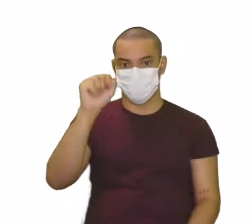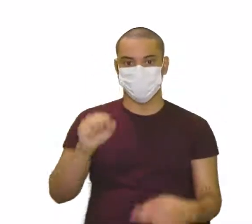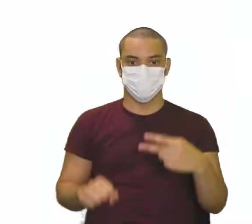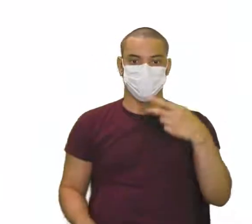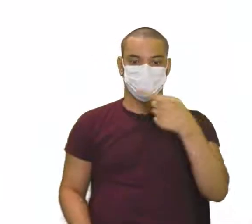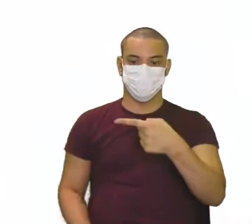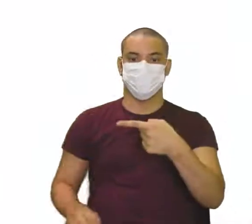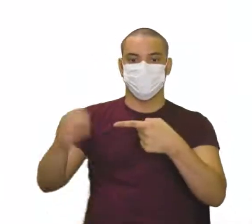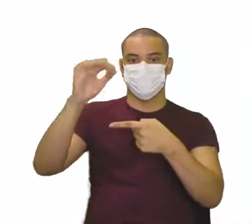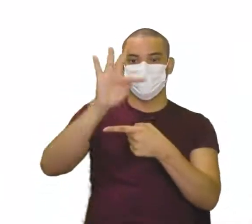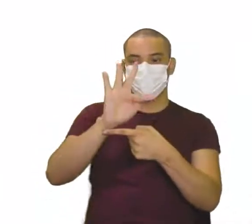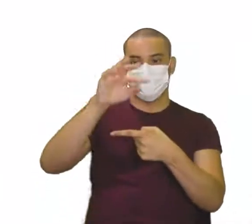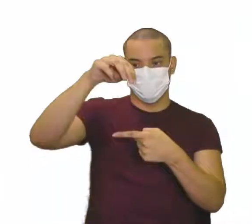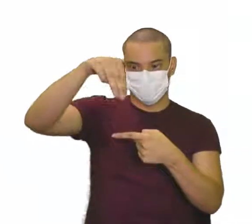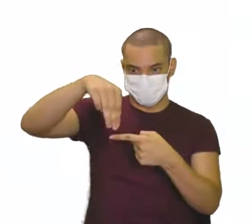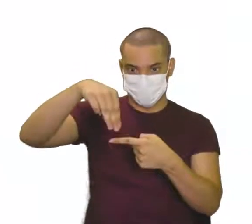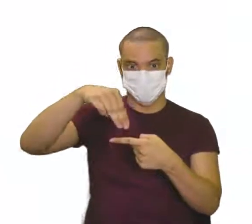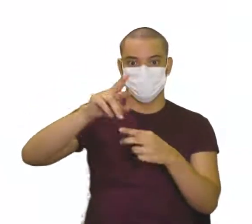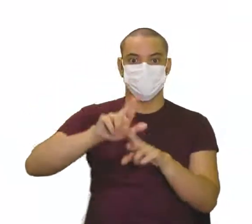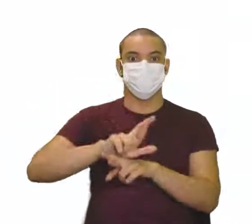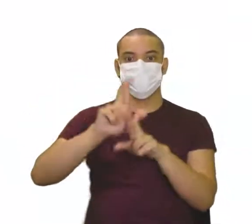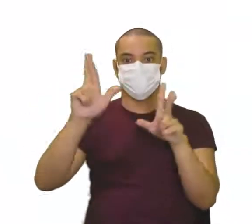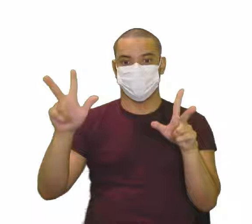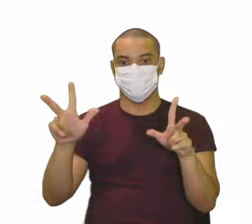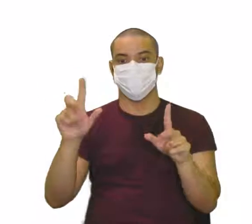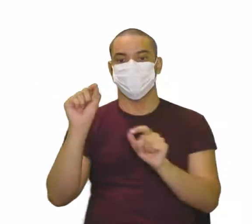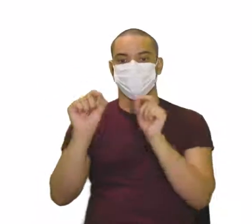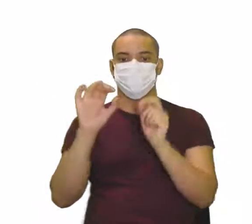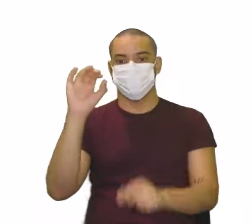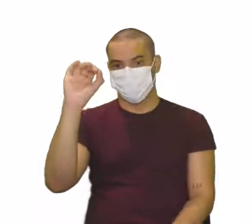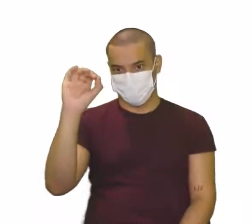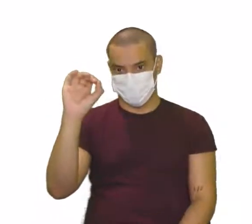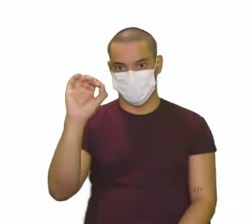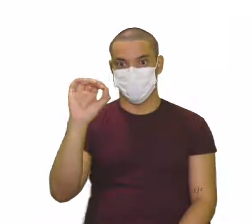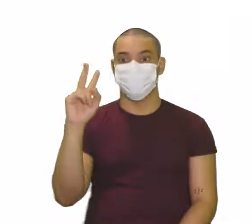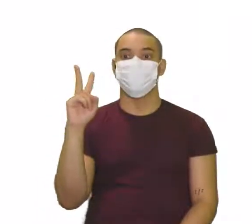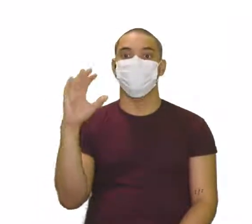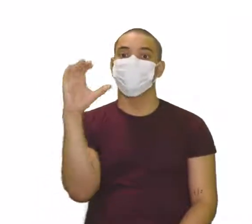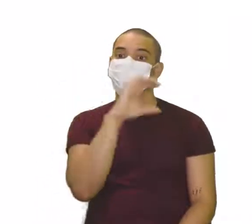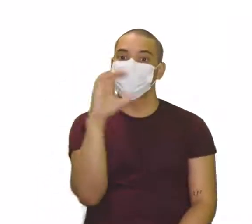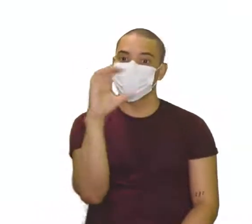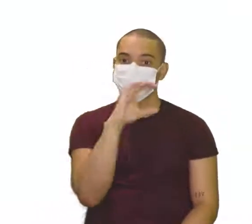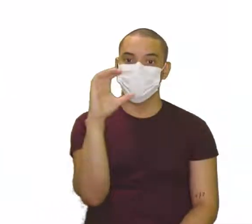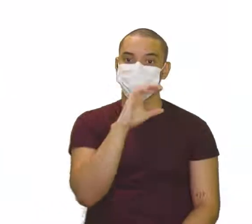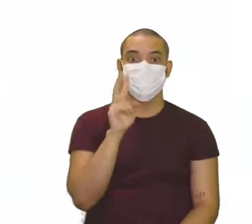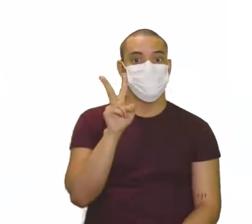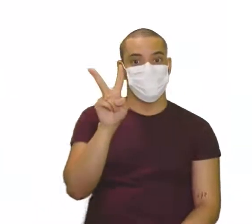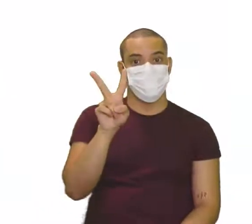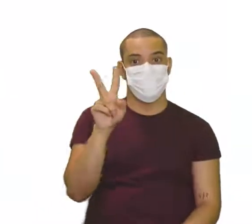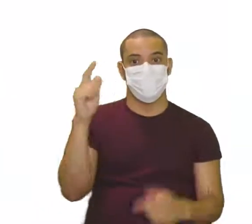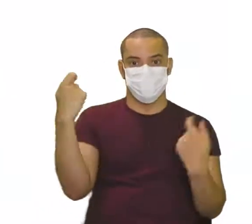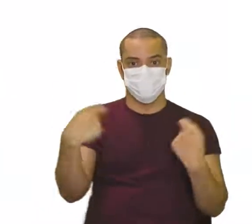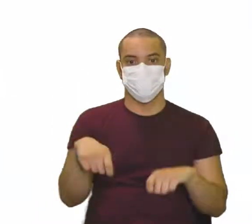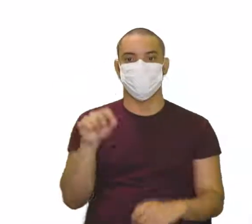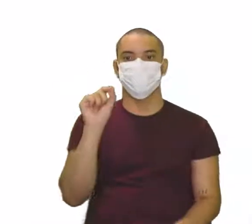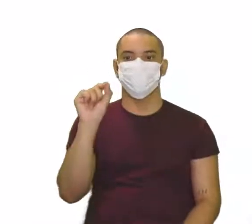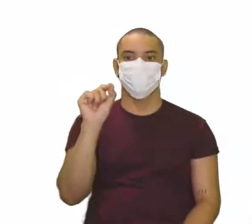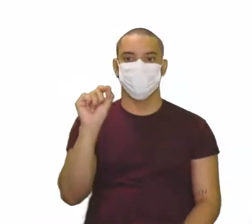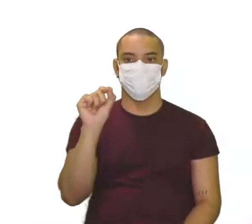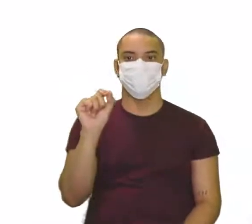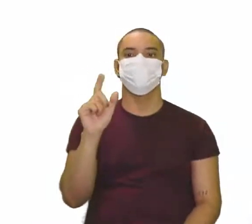ó, ser diferente de zero, essa velocidade dessa partícula lançada nesse campo tem que ser o